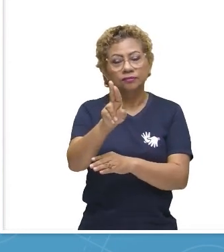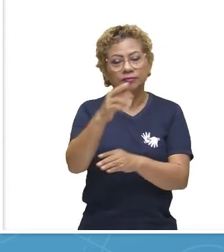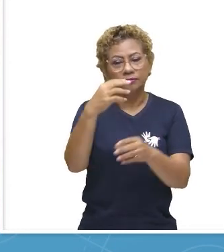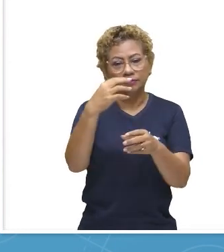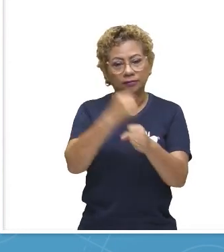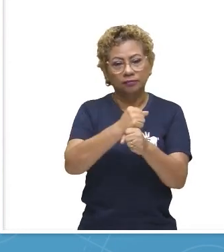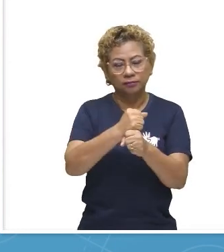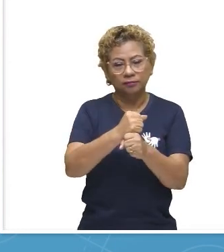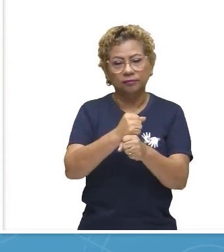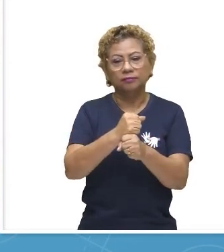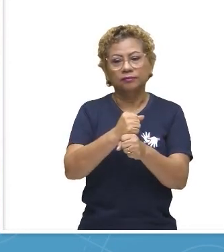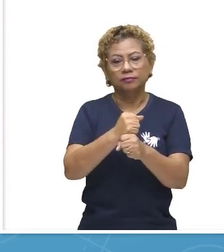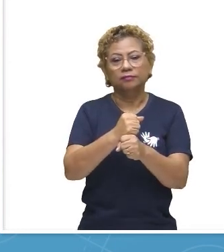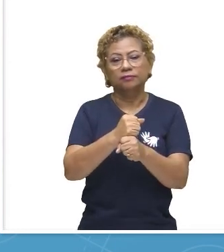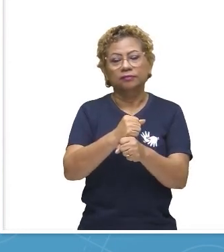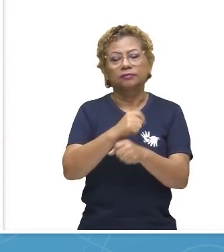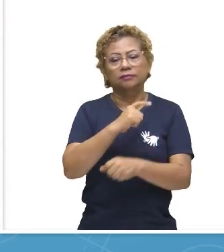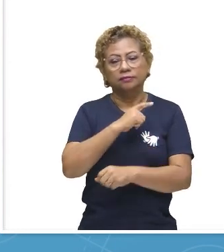tem que dar